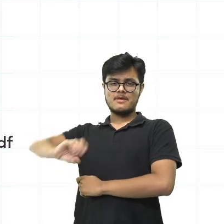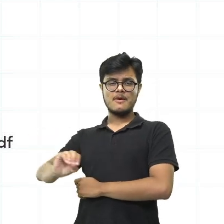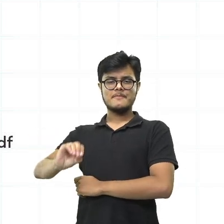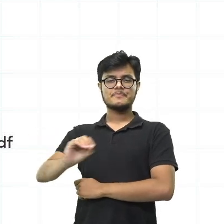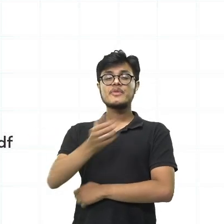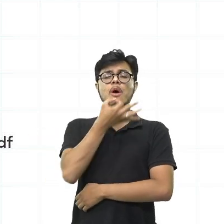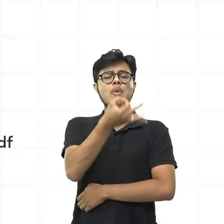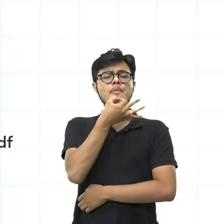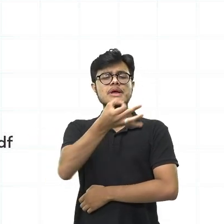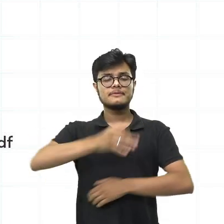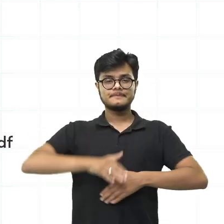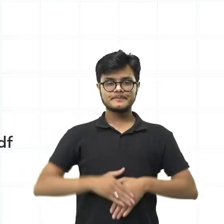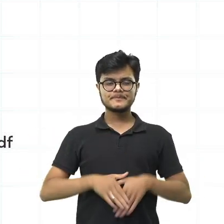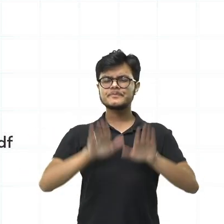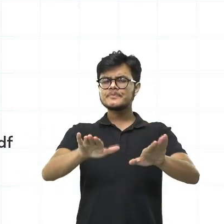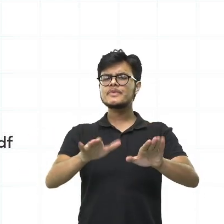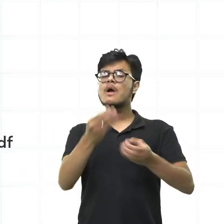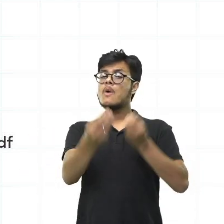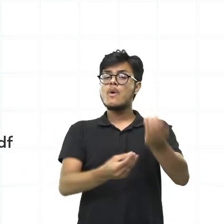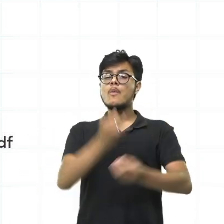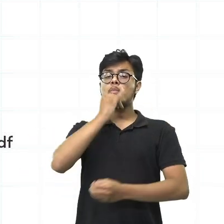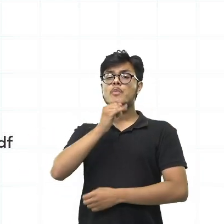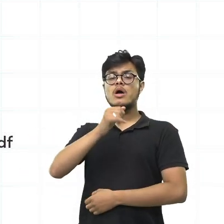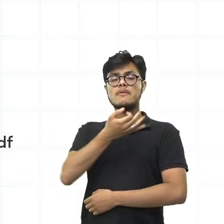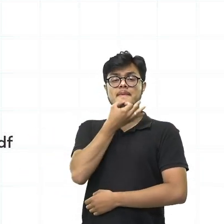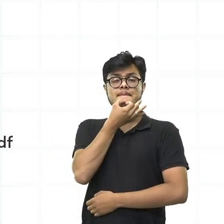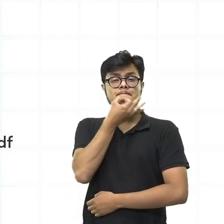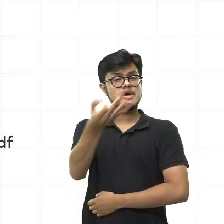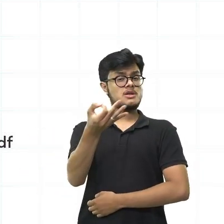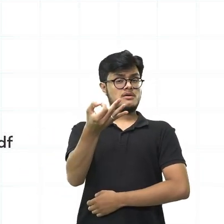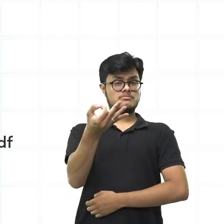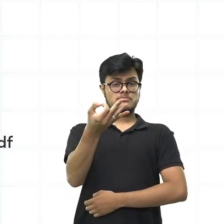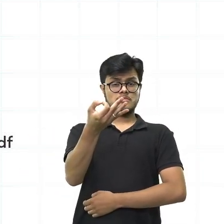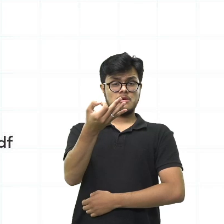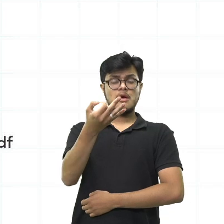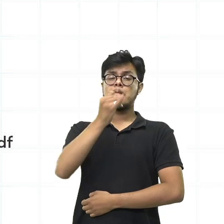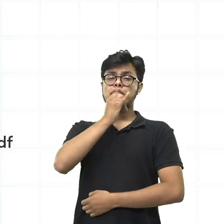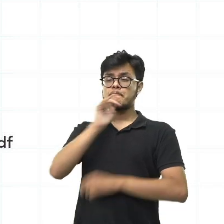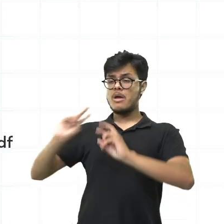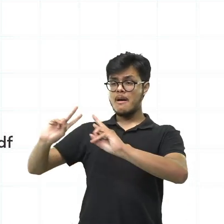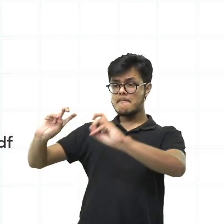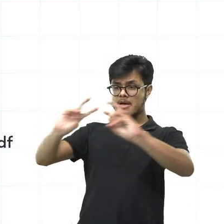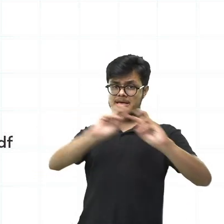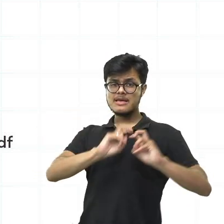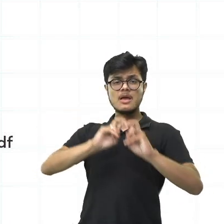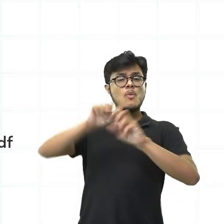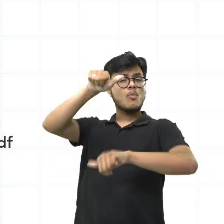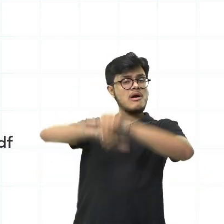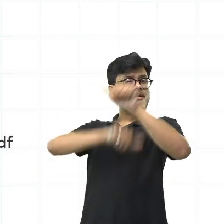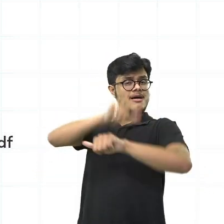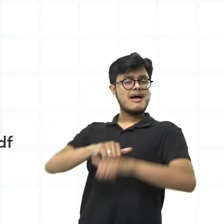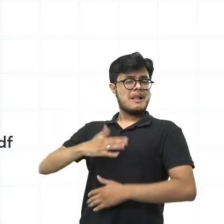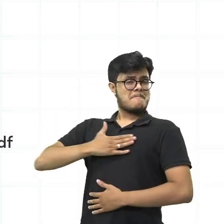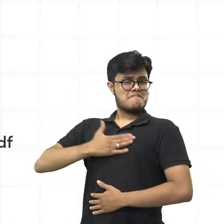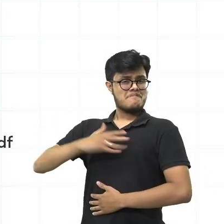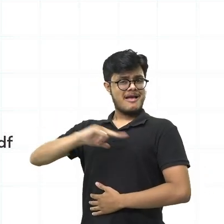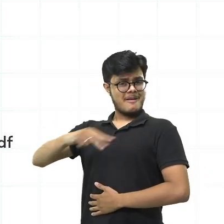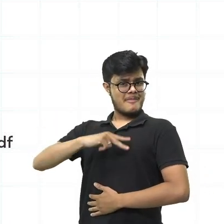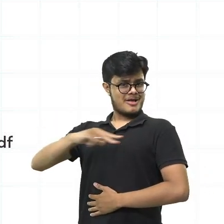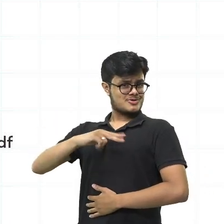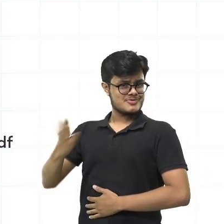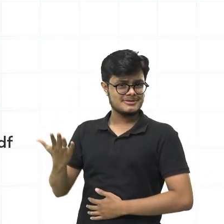Opinião, né, maneira de opinar, modo de ver pessoal, parecer,